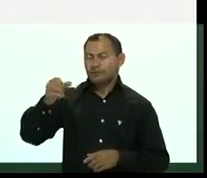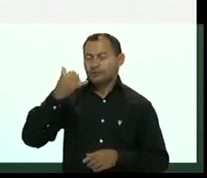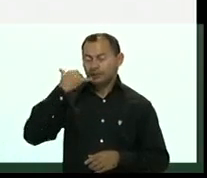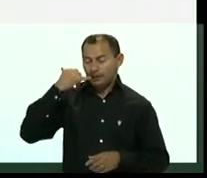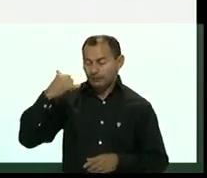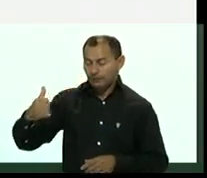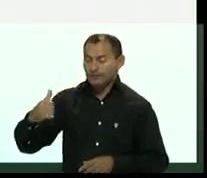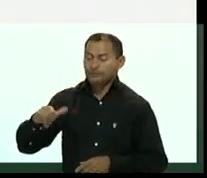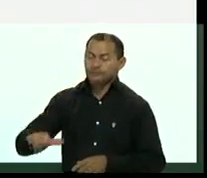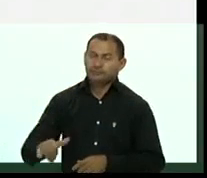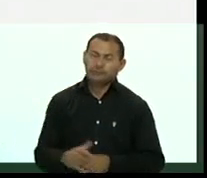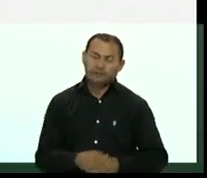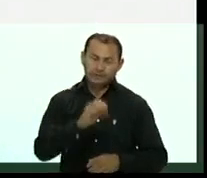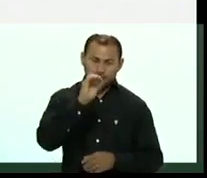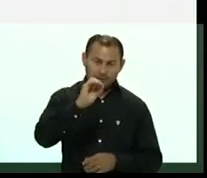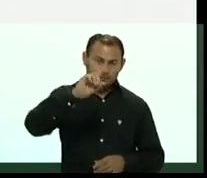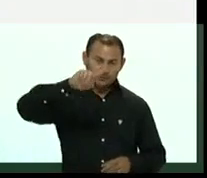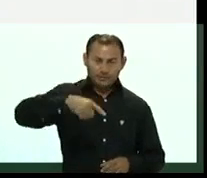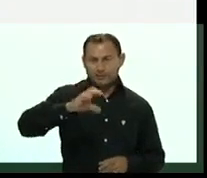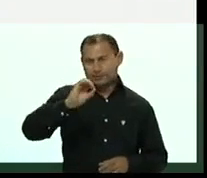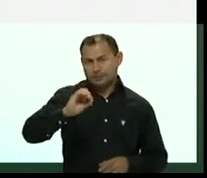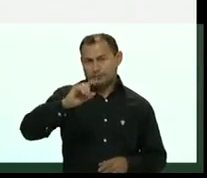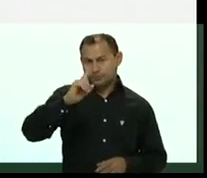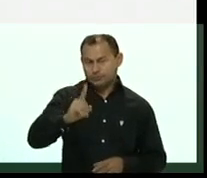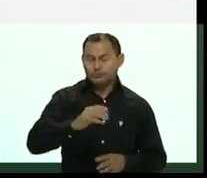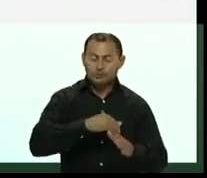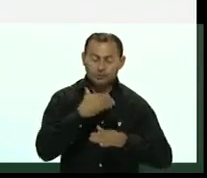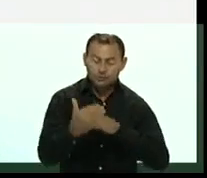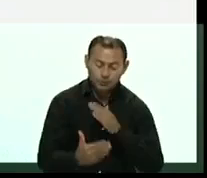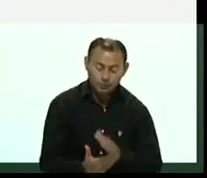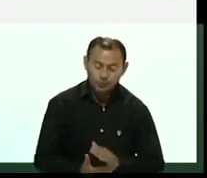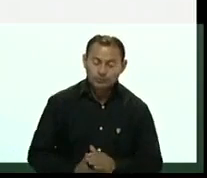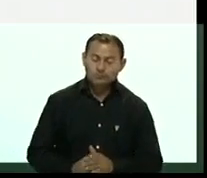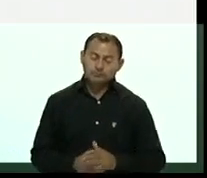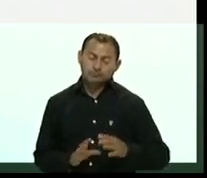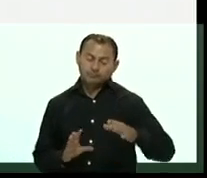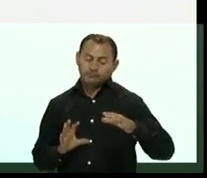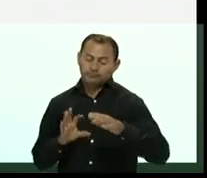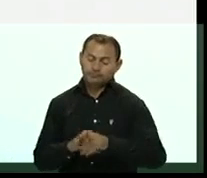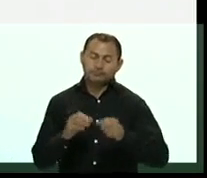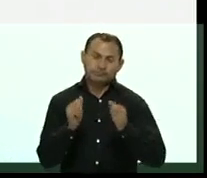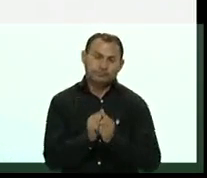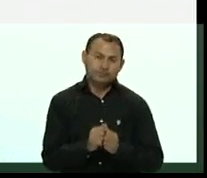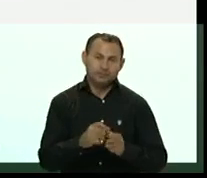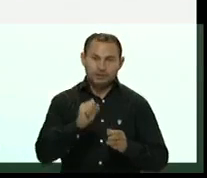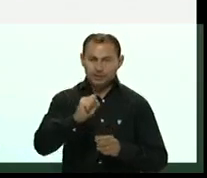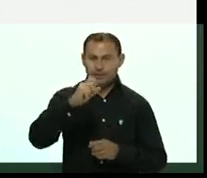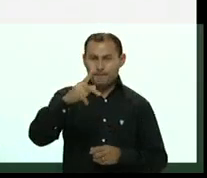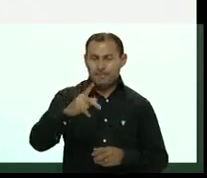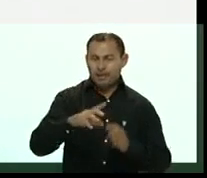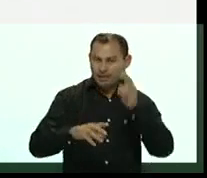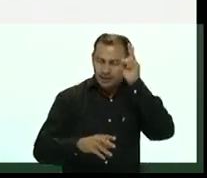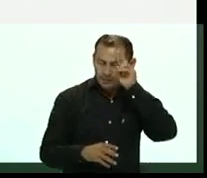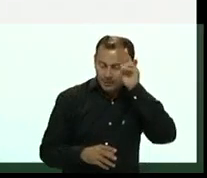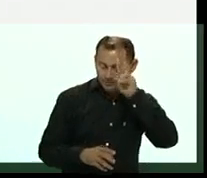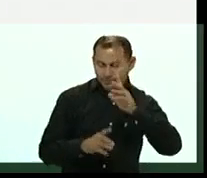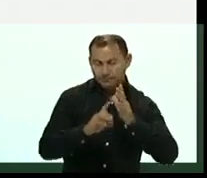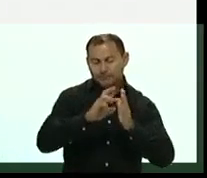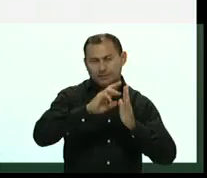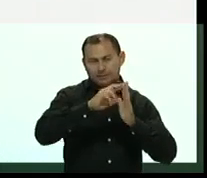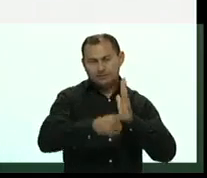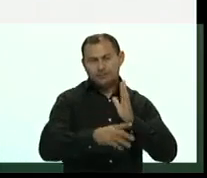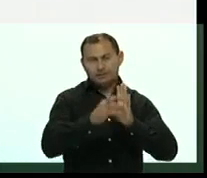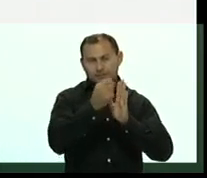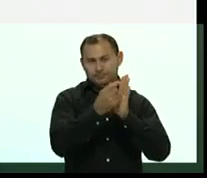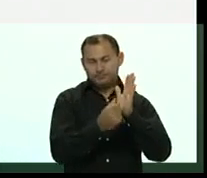linhas é 0,01. Tudo isso está lá na nossa situação. Lembrando que a derivada é uma taxa